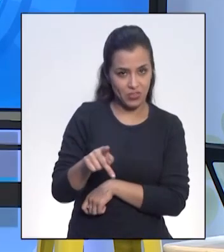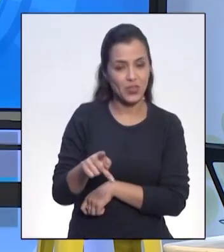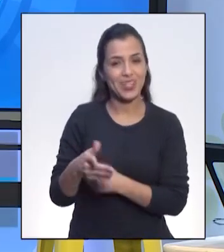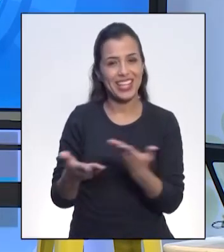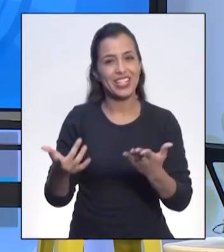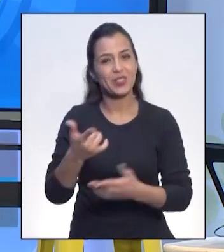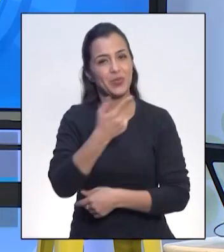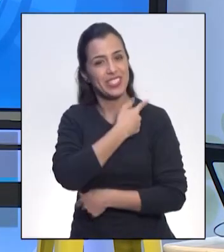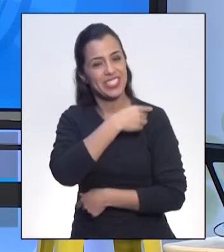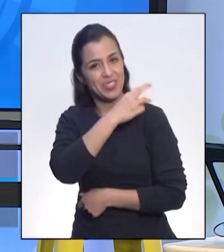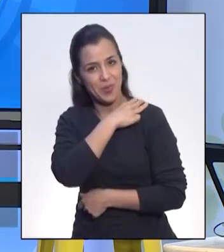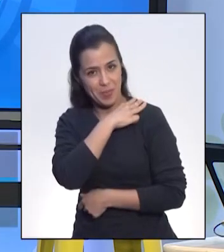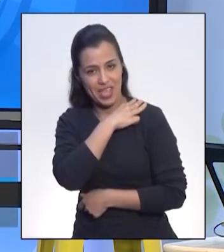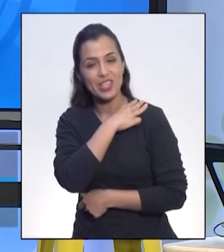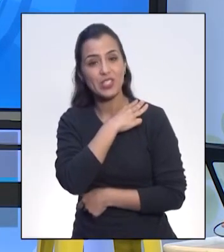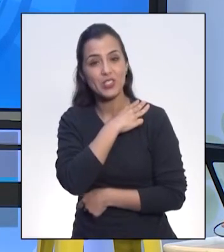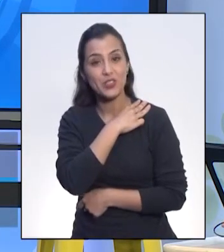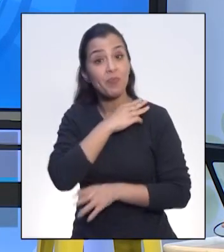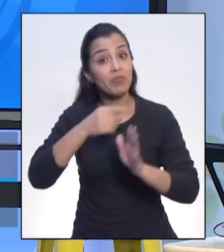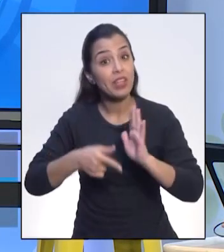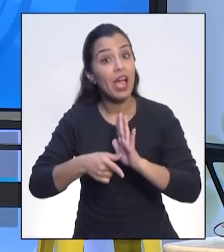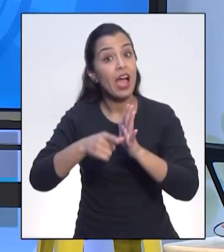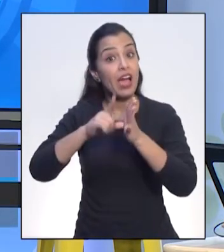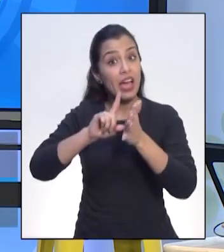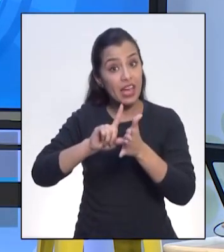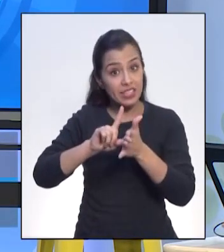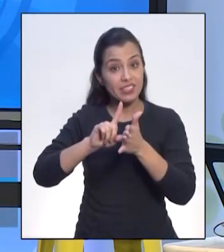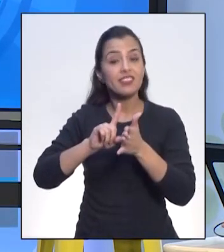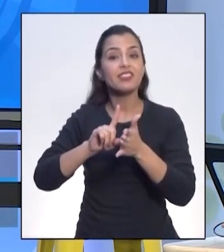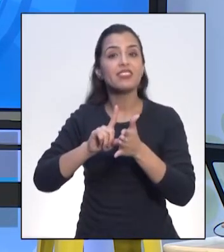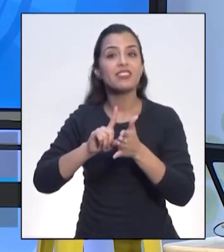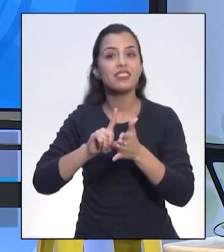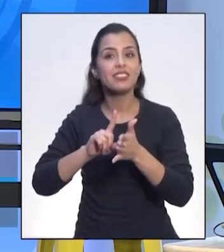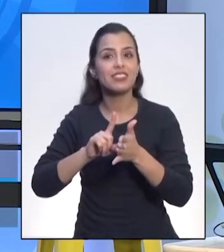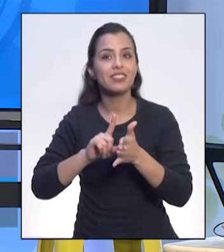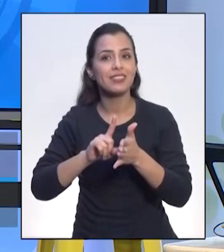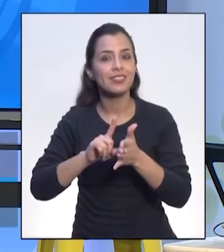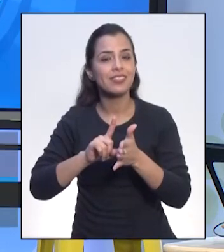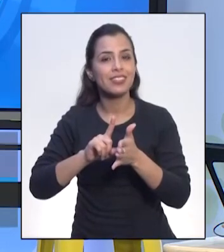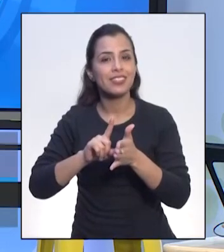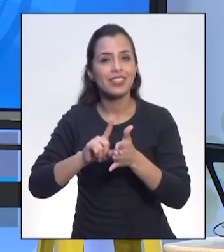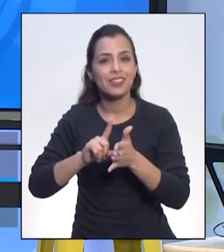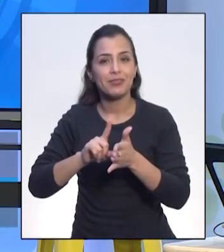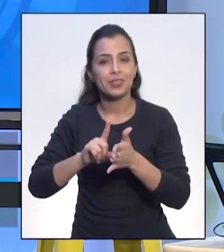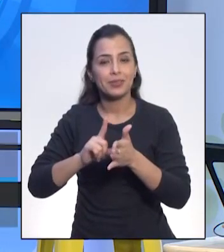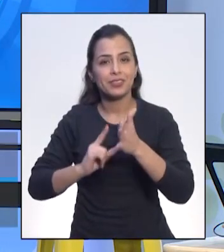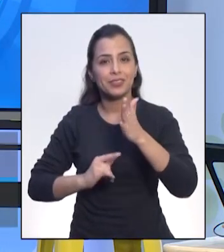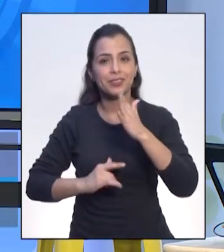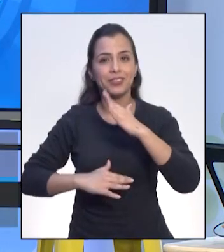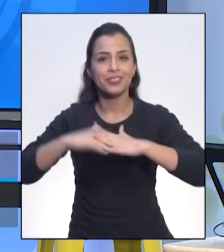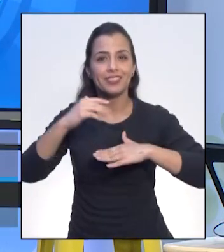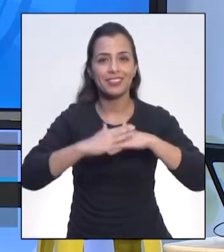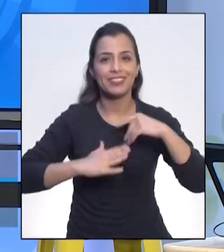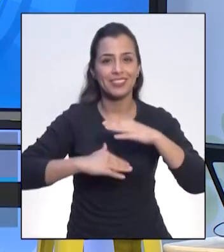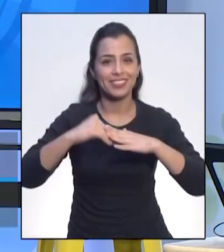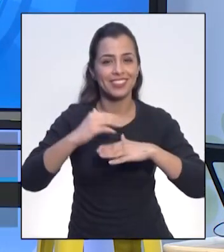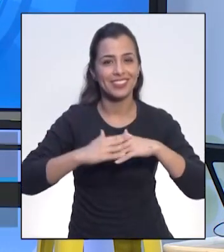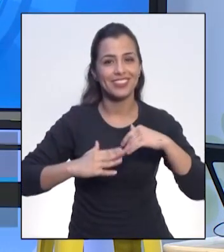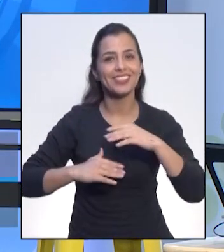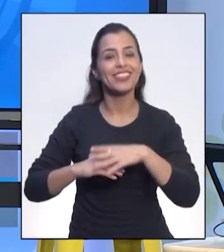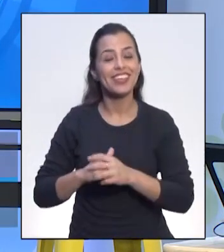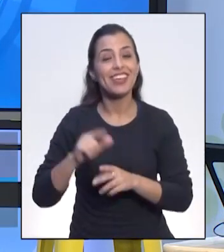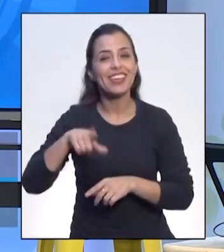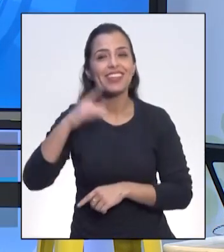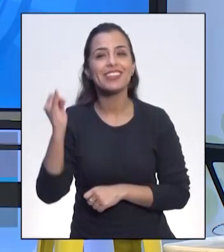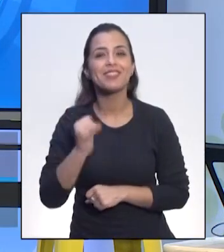médio. Antes de que vocês fiquem assustados, talvez por terem visto a quantidade de habilidades que a gente vai trabalhar hoje, é